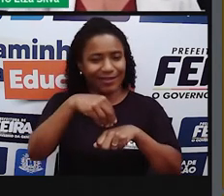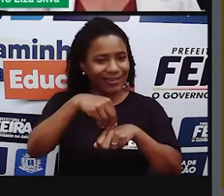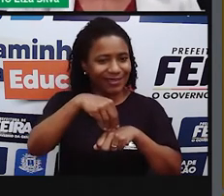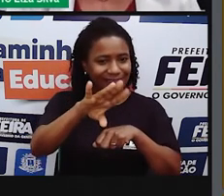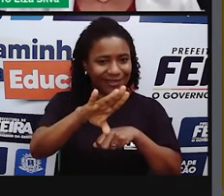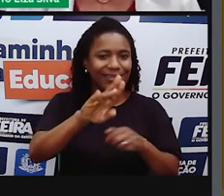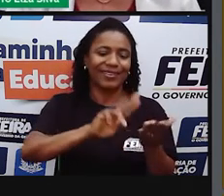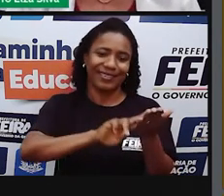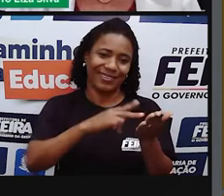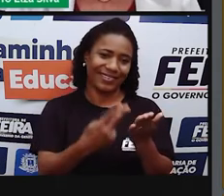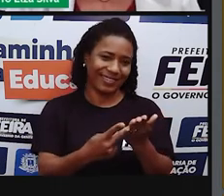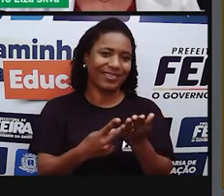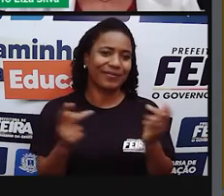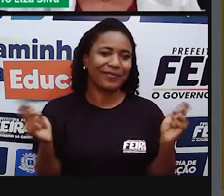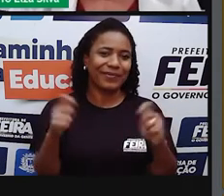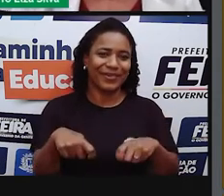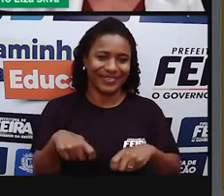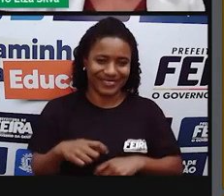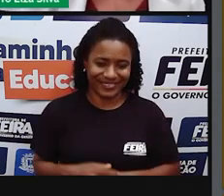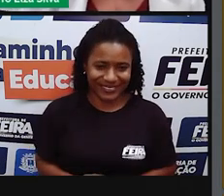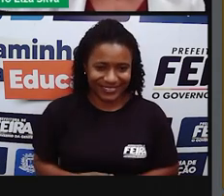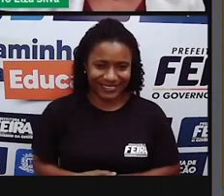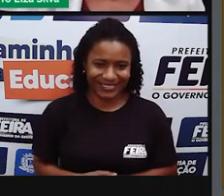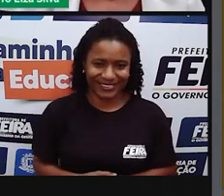diversas culturas. Ok?